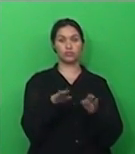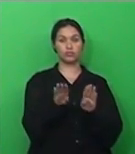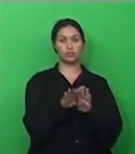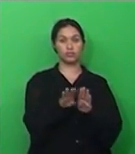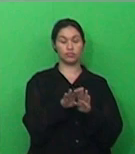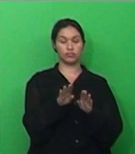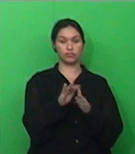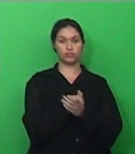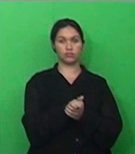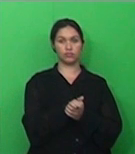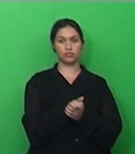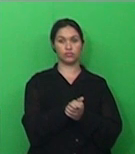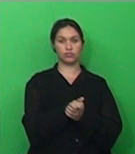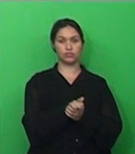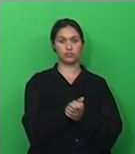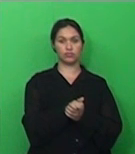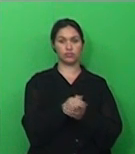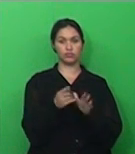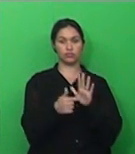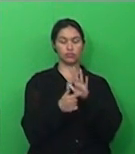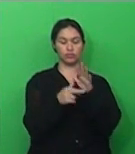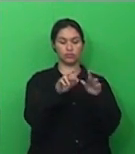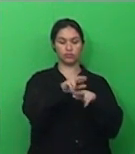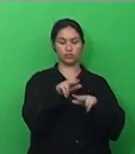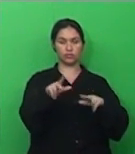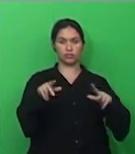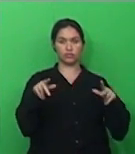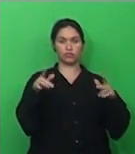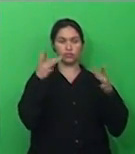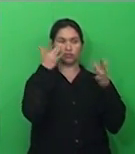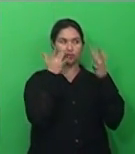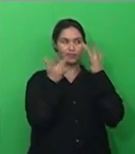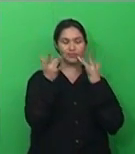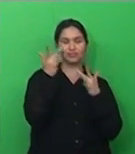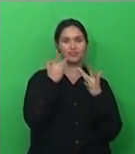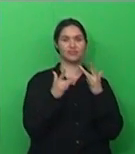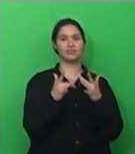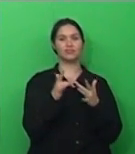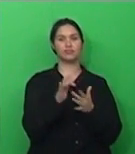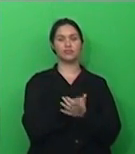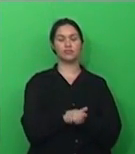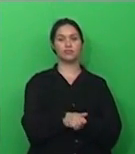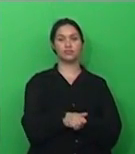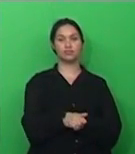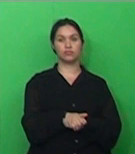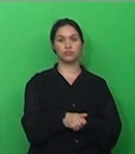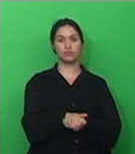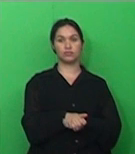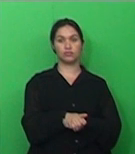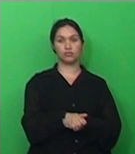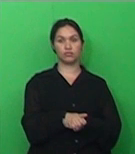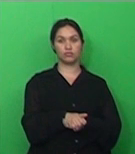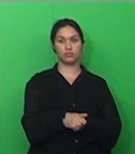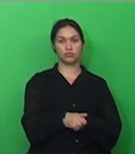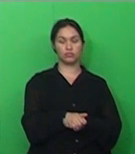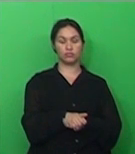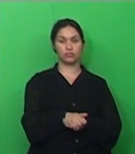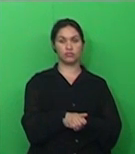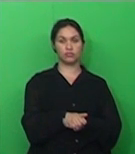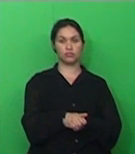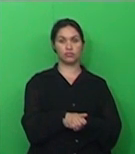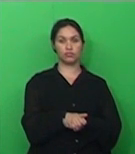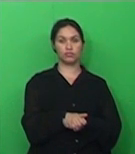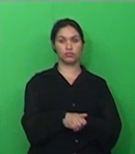variadas vertentes do teatro, não se prendendo a um único estilo, porém, sem jamais perder suas